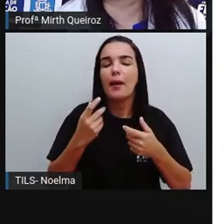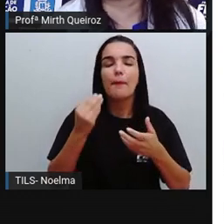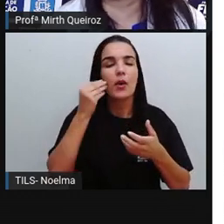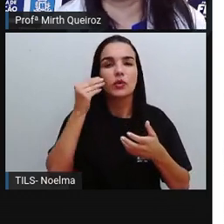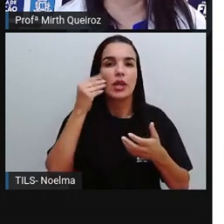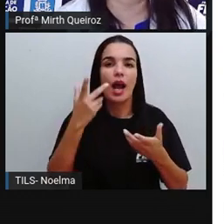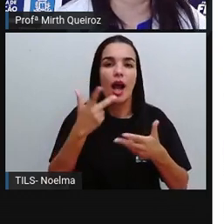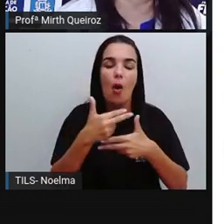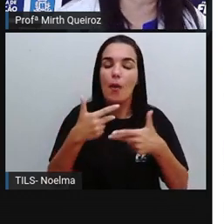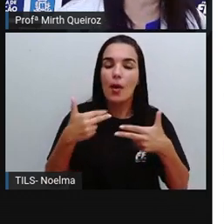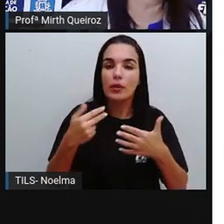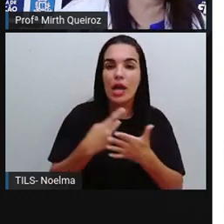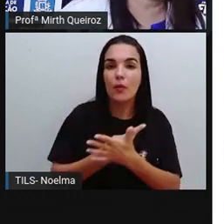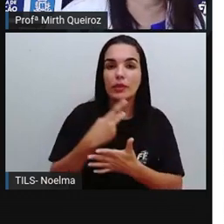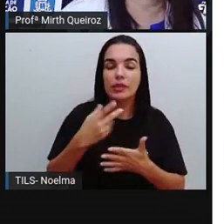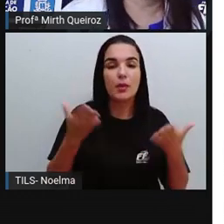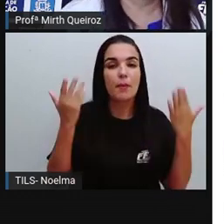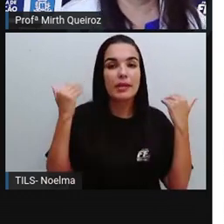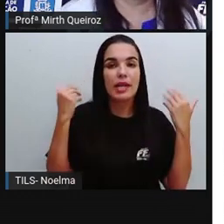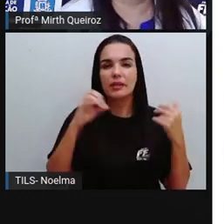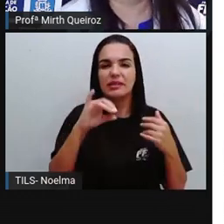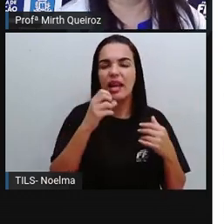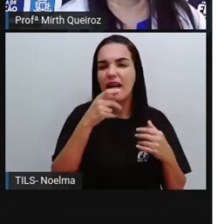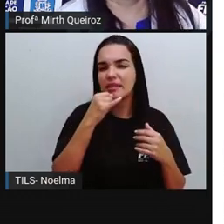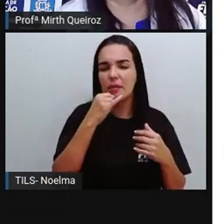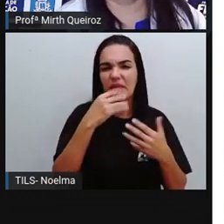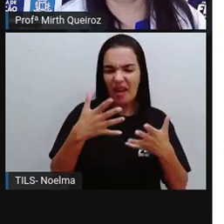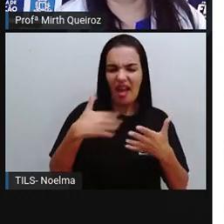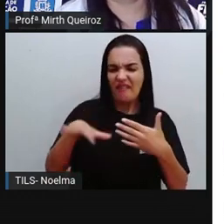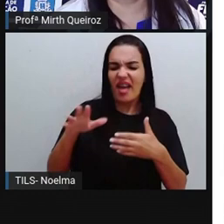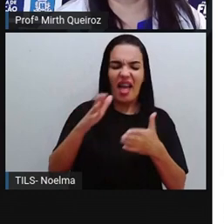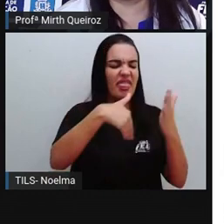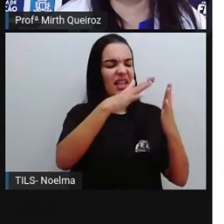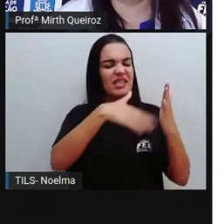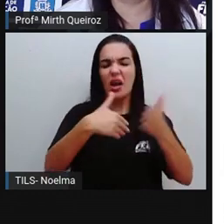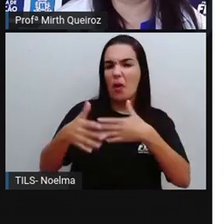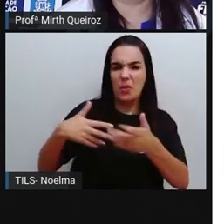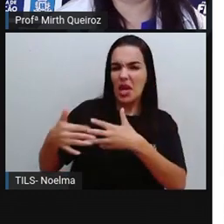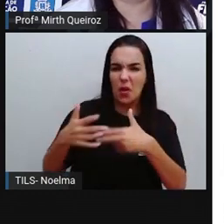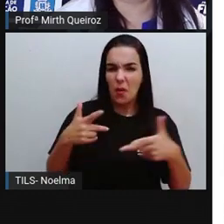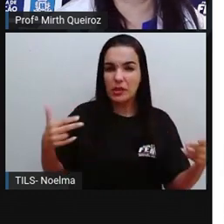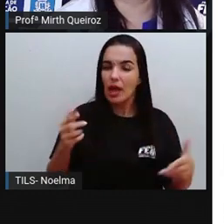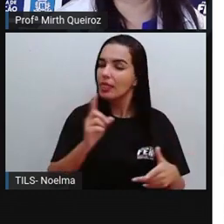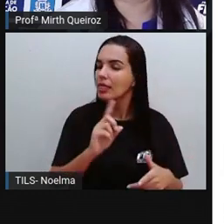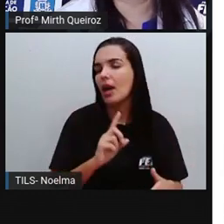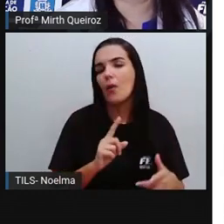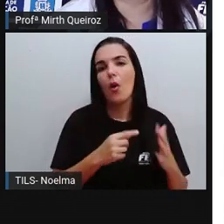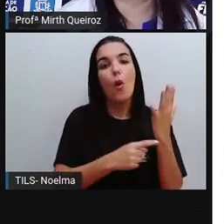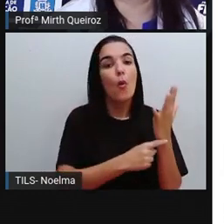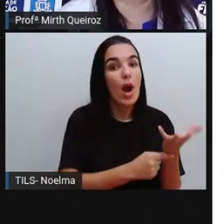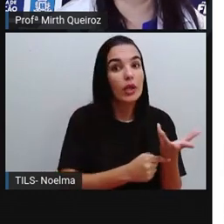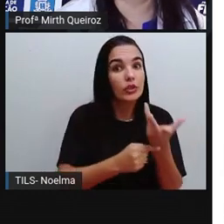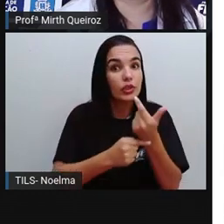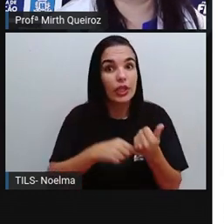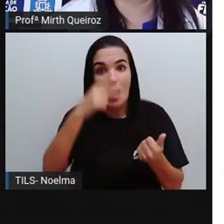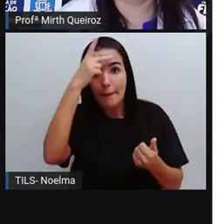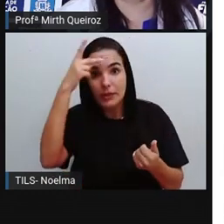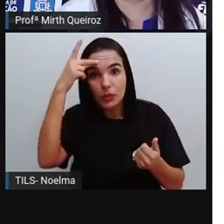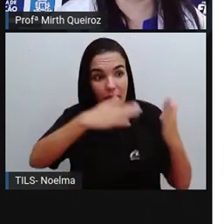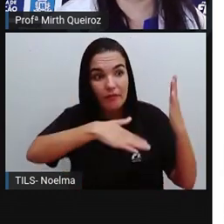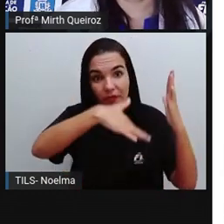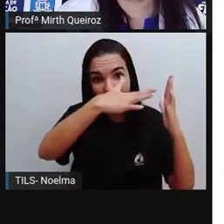vou pintar um homem, vou pintar uma árvore. Não. O artista, ele quer passar alguma coisa ali através daquela obra de